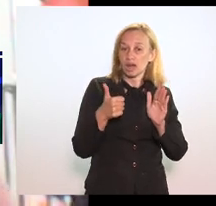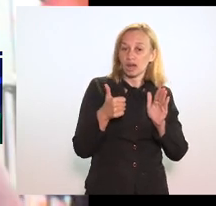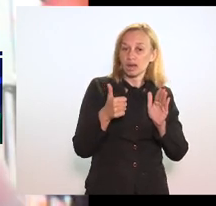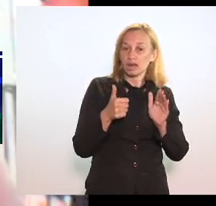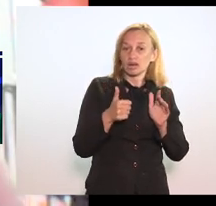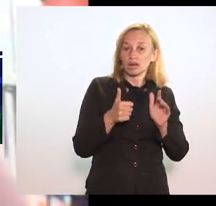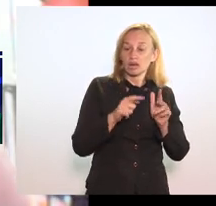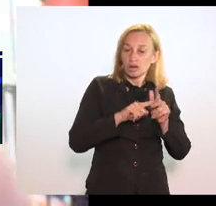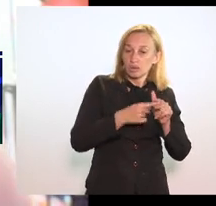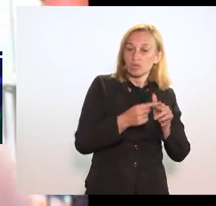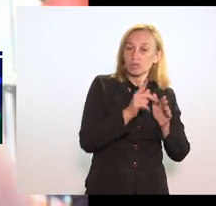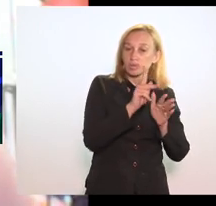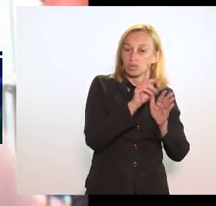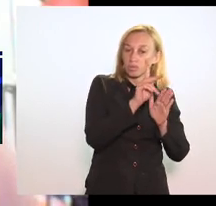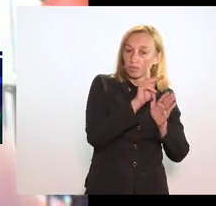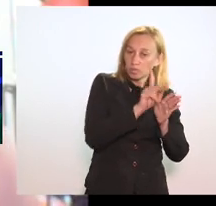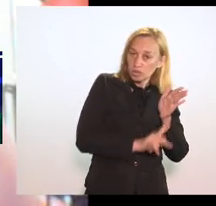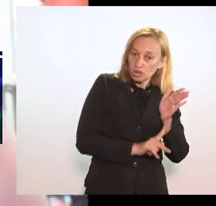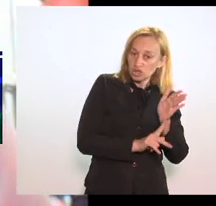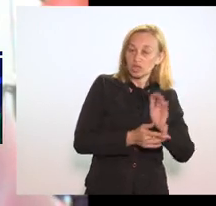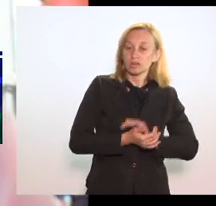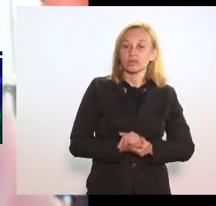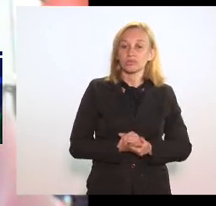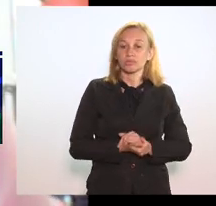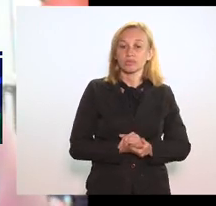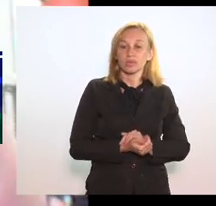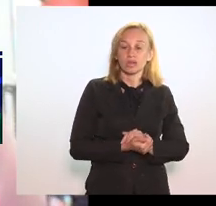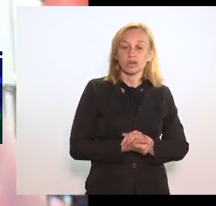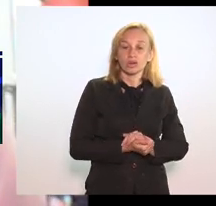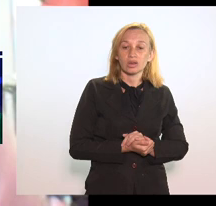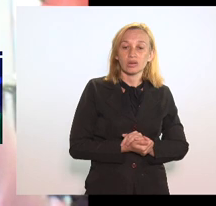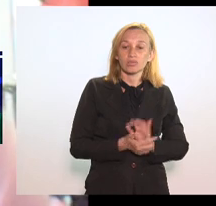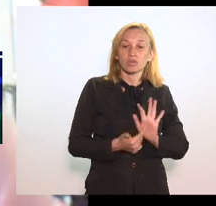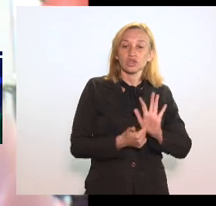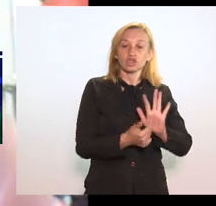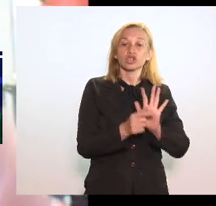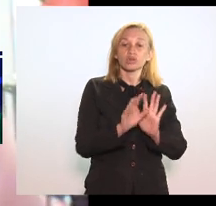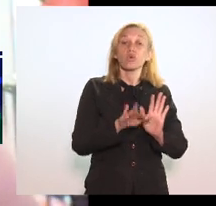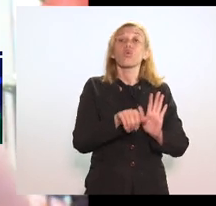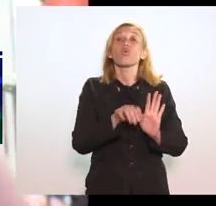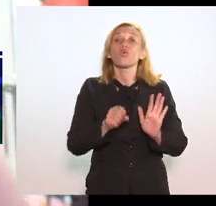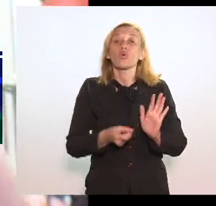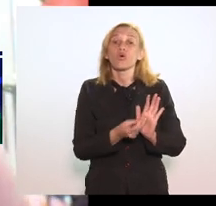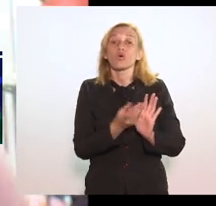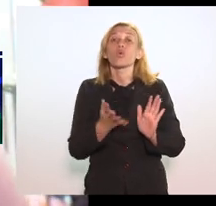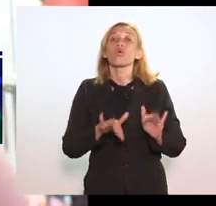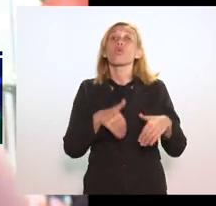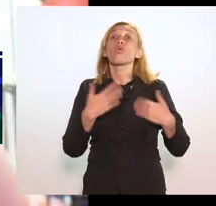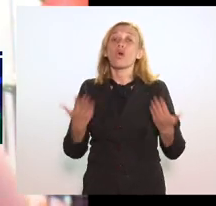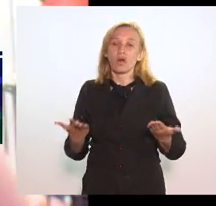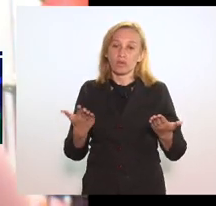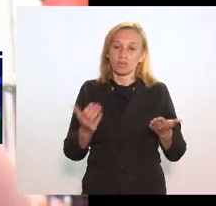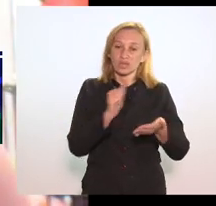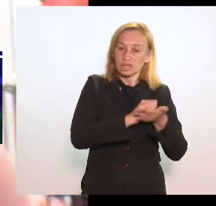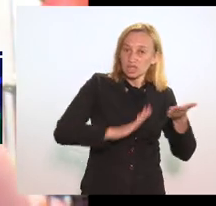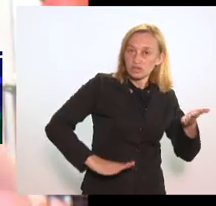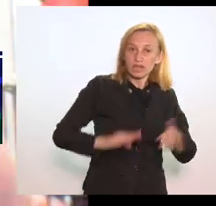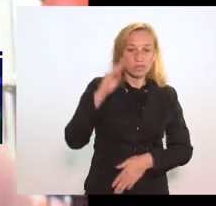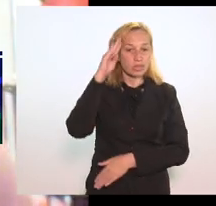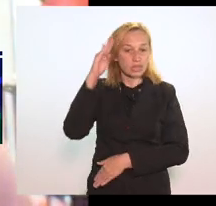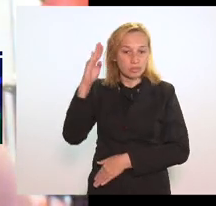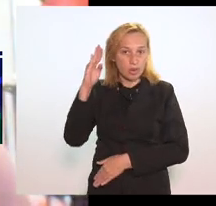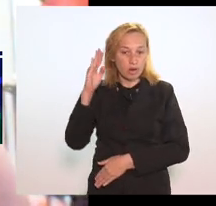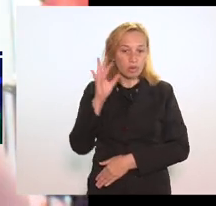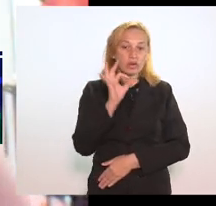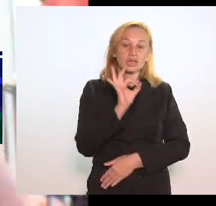aplicabilidade para as atividades essenciais definindo Quais são as atividades essenciais e